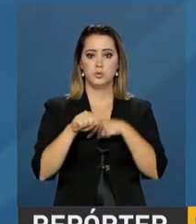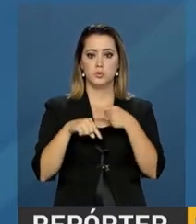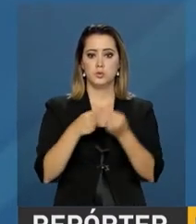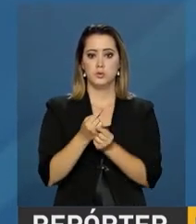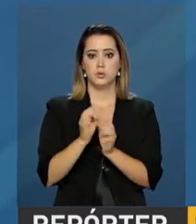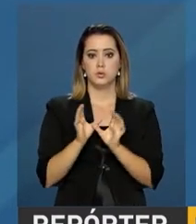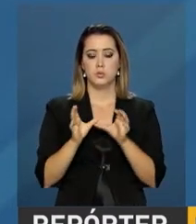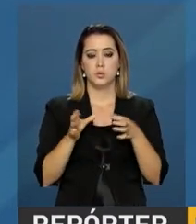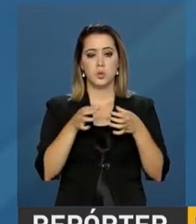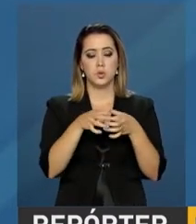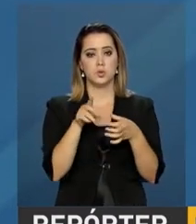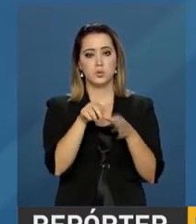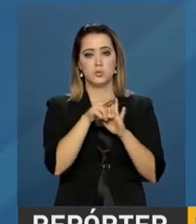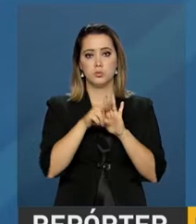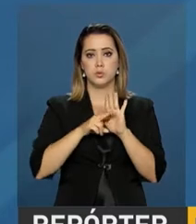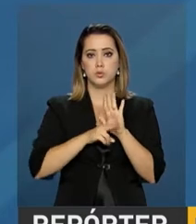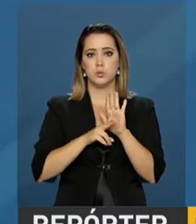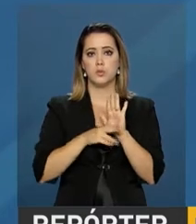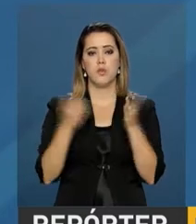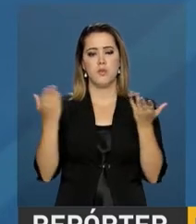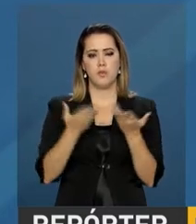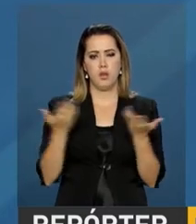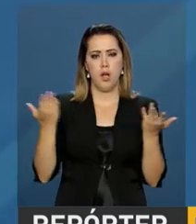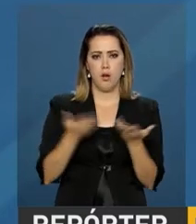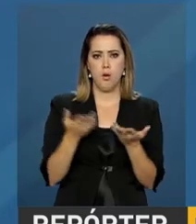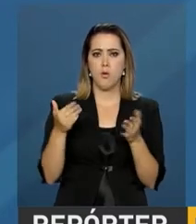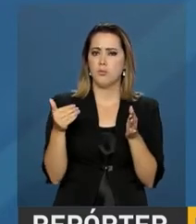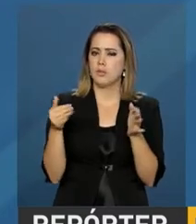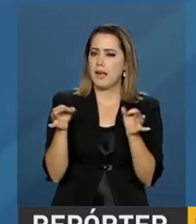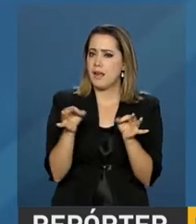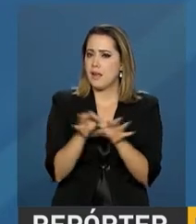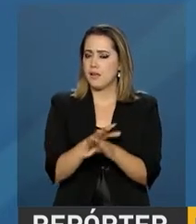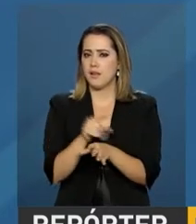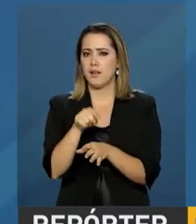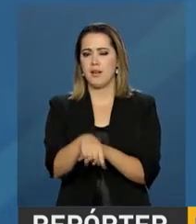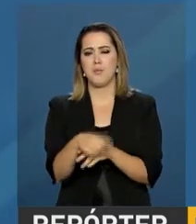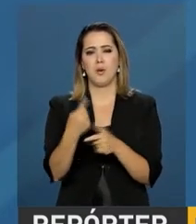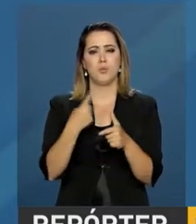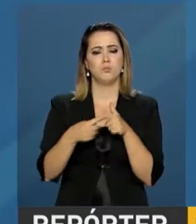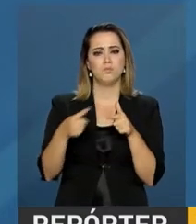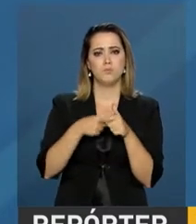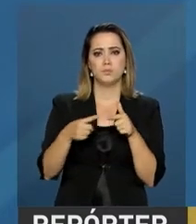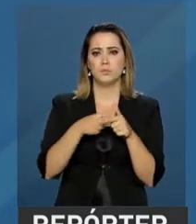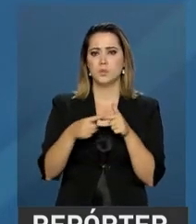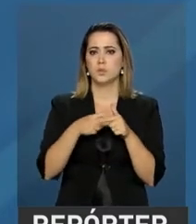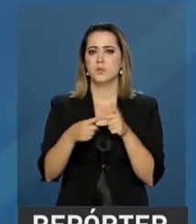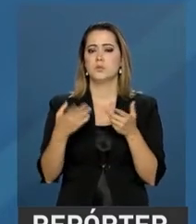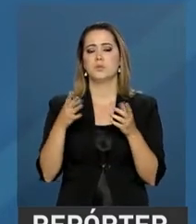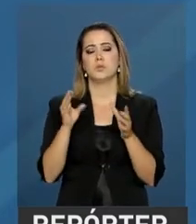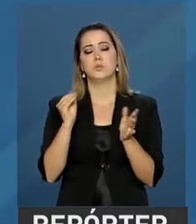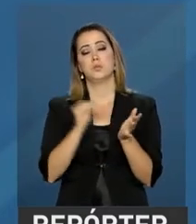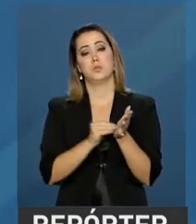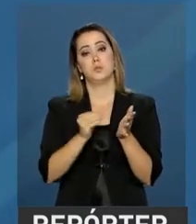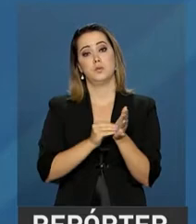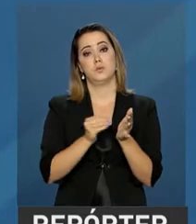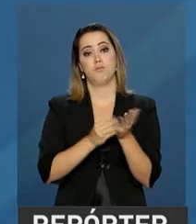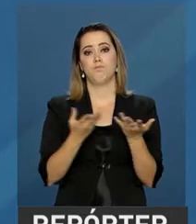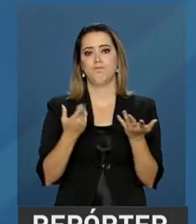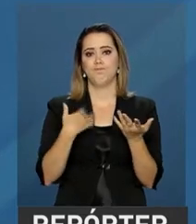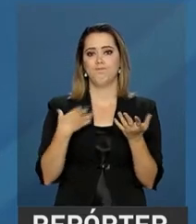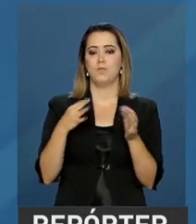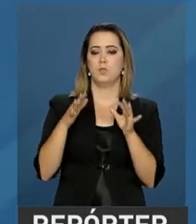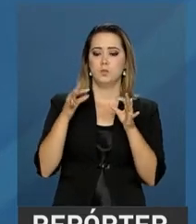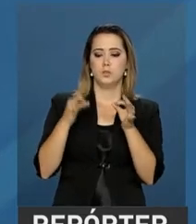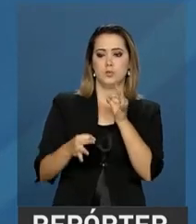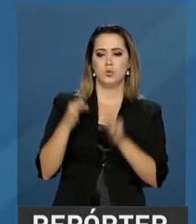hora interromper o ciclo perverso de instabilidade jurídica e